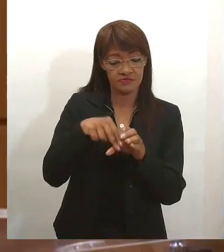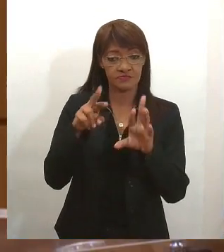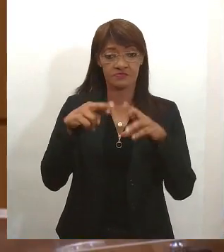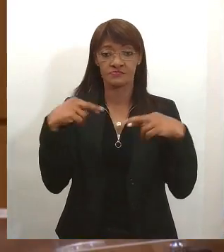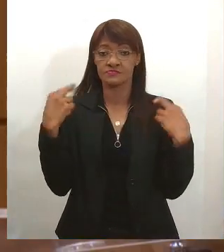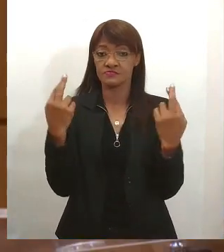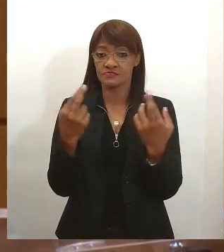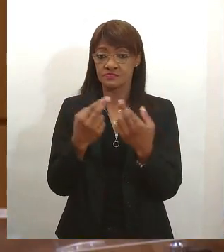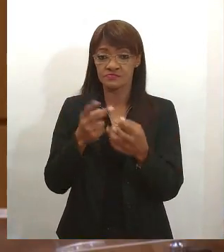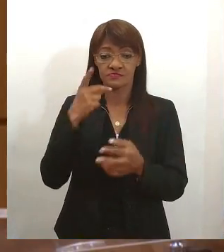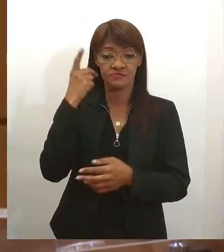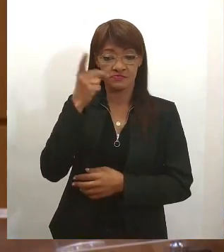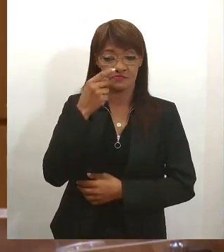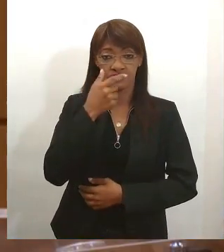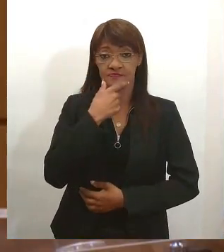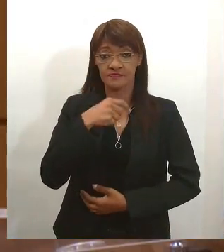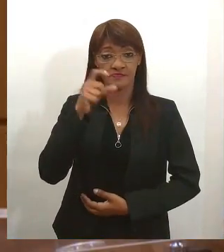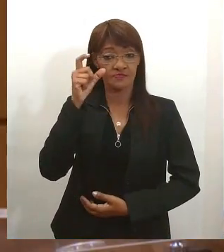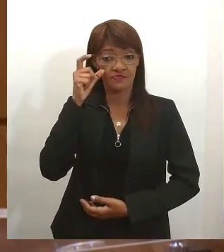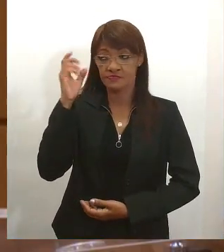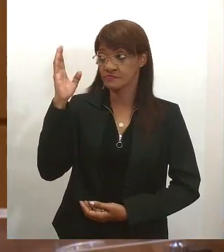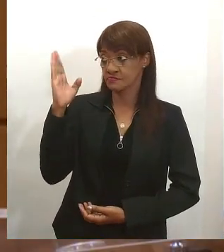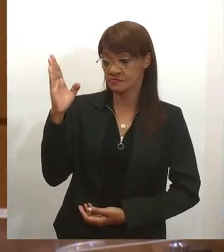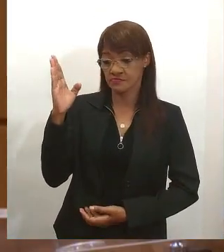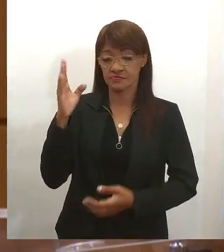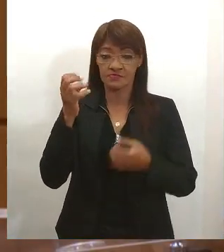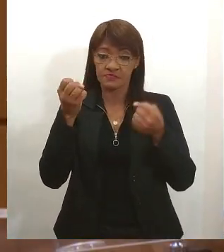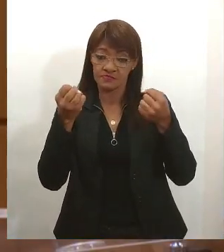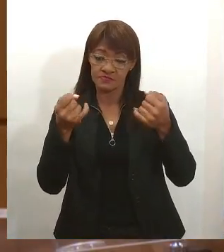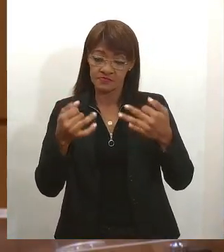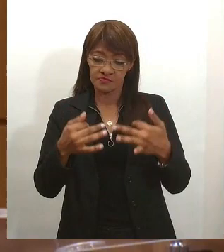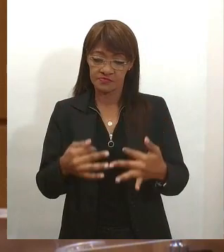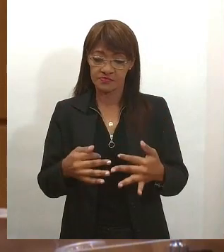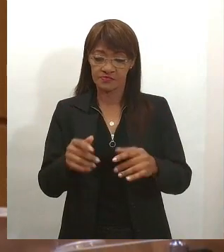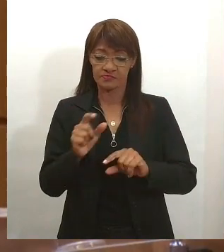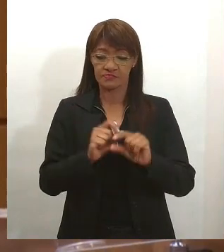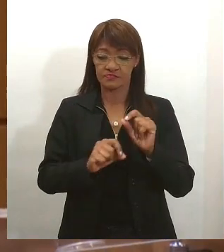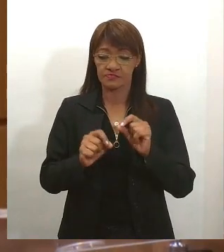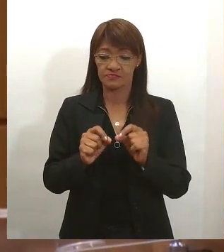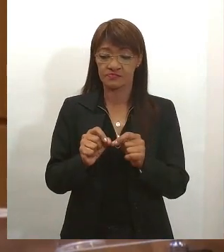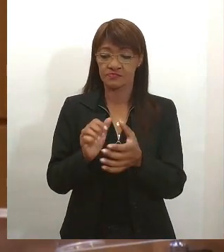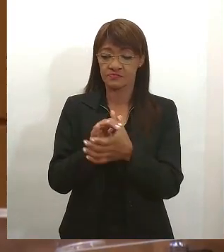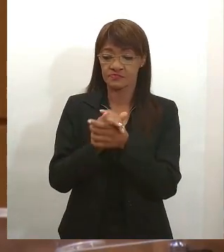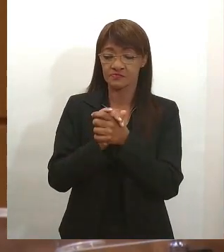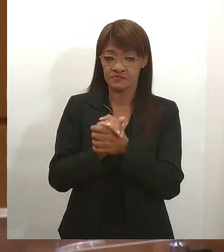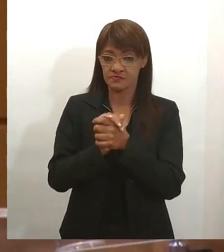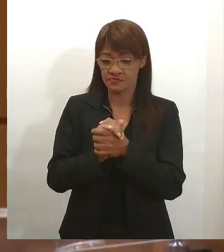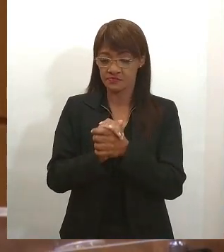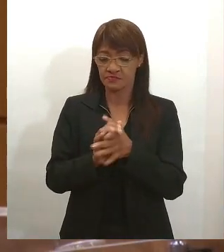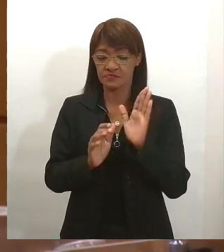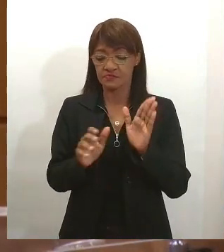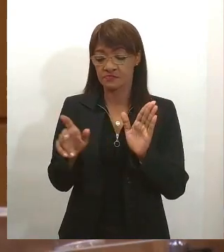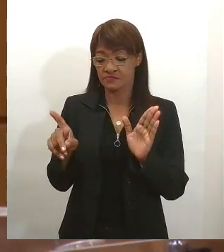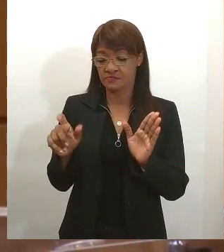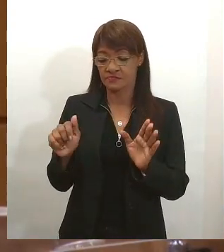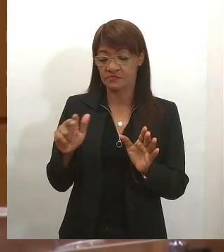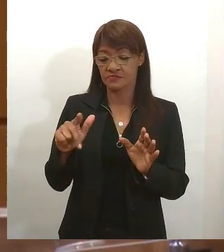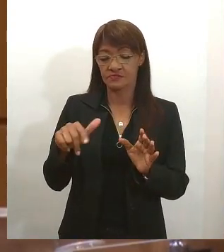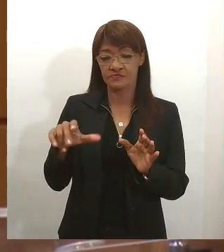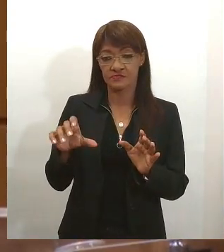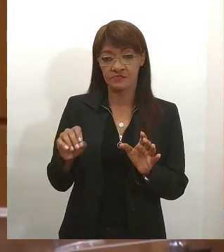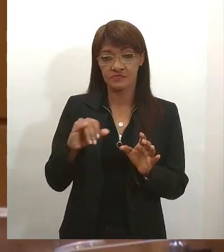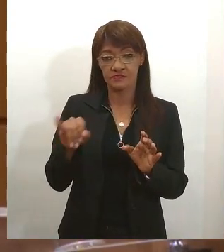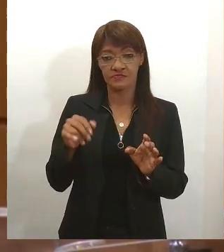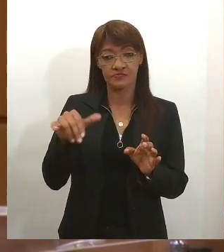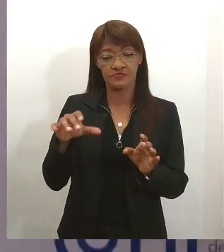Ele explanou sobre o assunto e parabenizou a iniciativa de Paulo Júnior em solicitar a presença do presidente Henrique Prata na